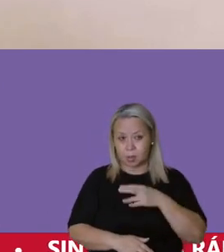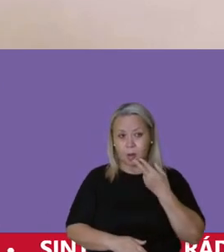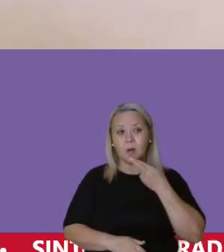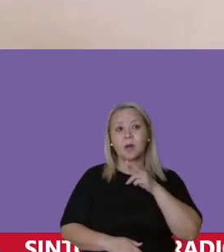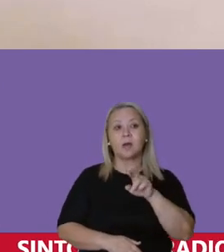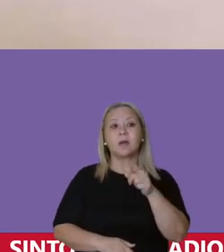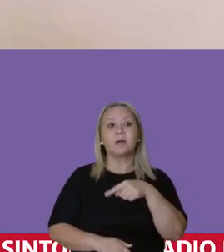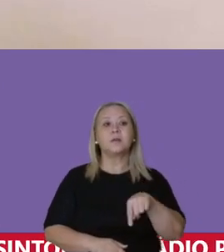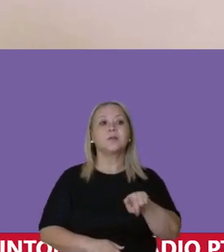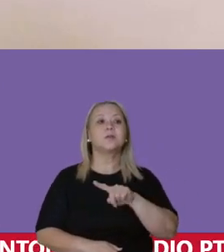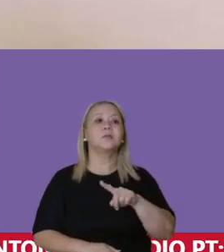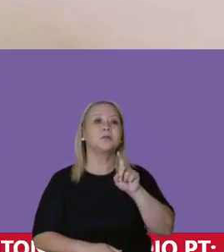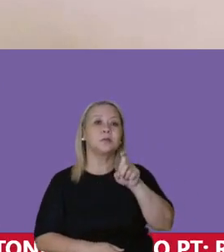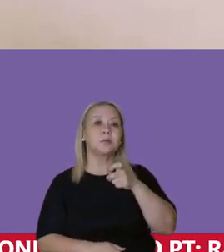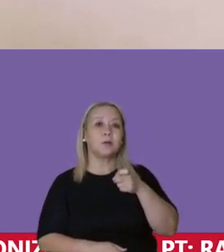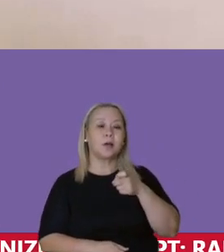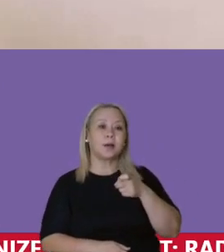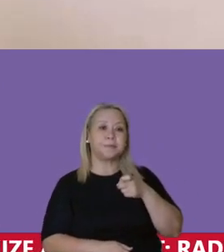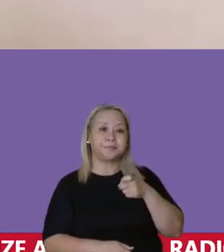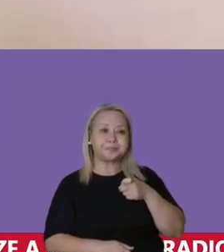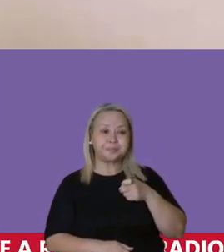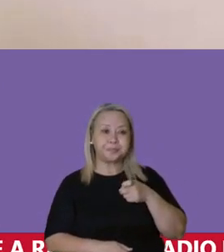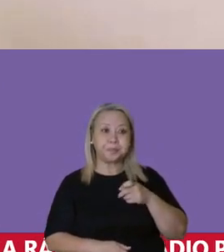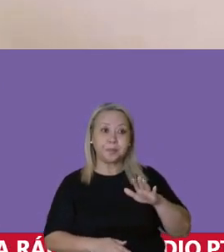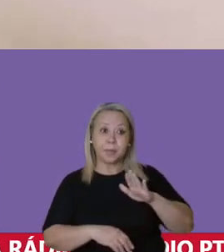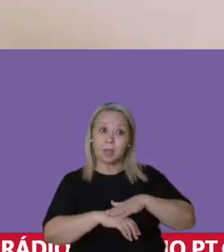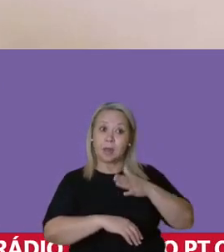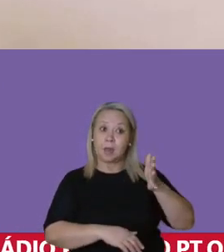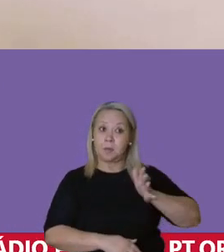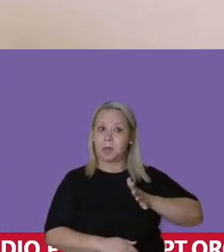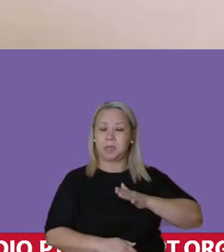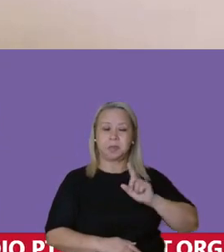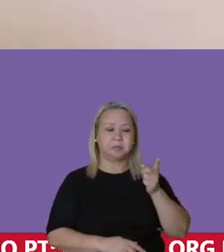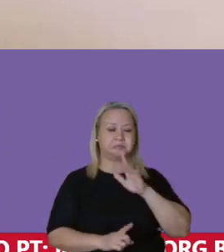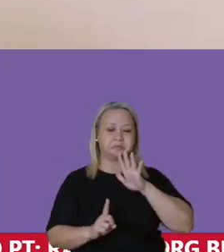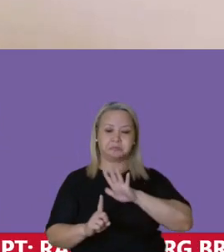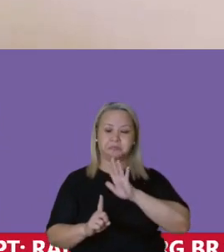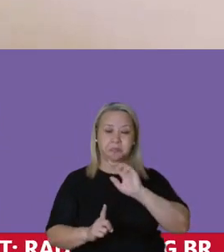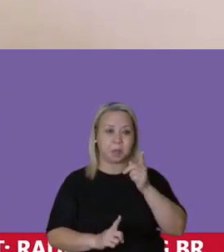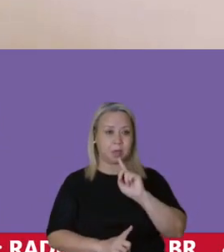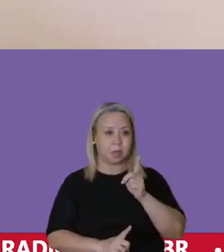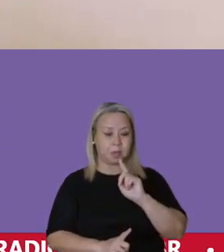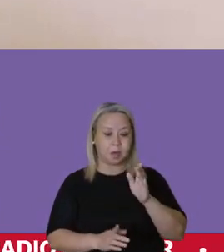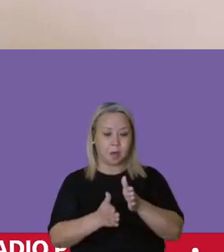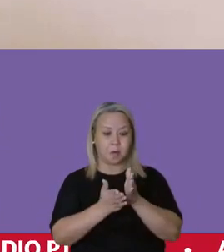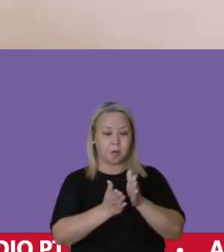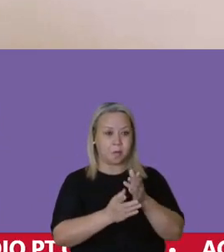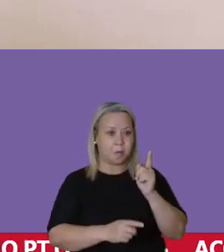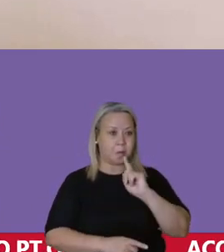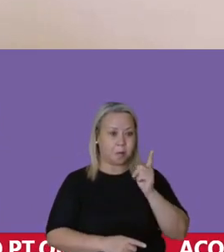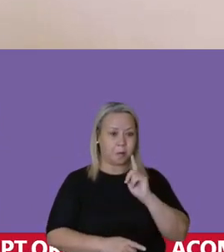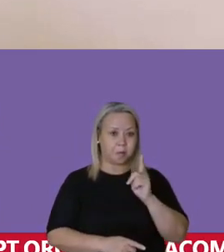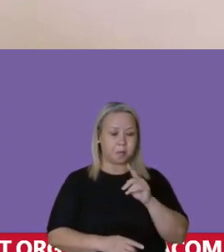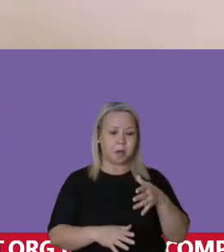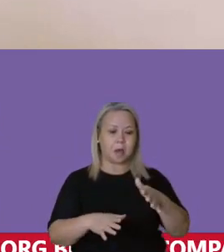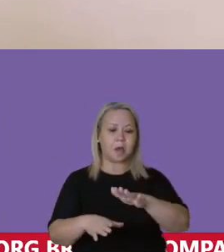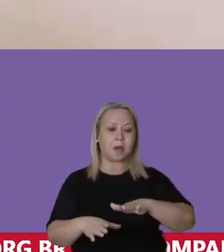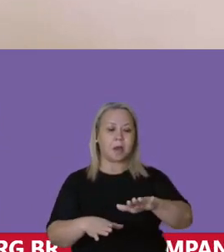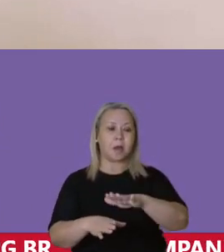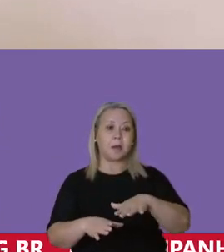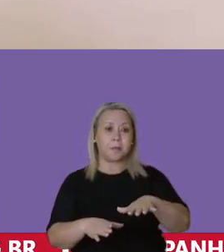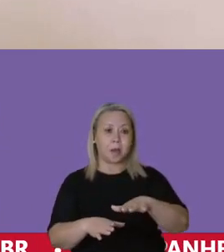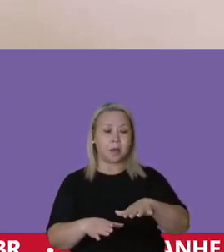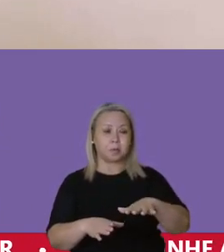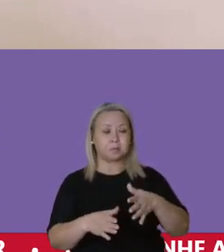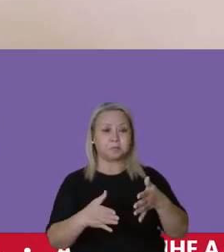resultado disso os mais ricos não são atingidos, os mais pobres também não. Quem está na renda média é atingido, eles estão perdendo renda,